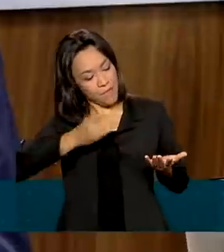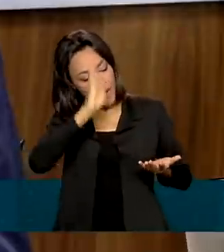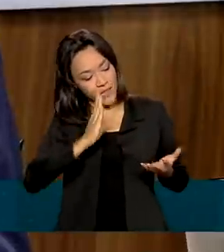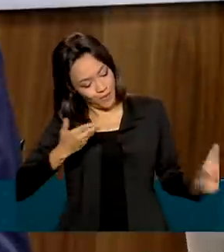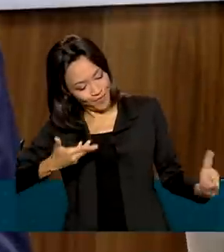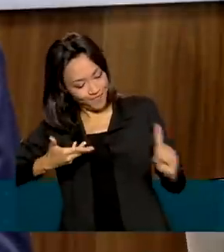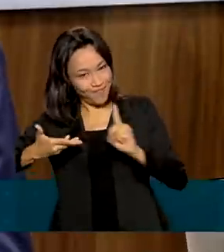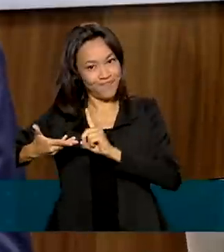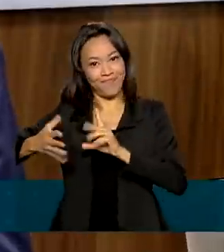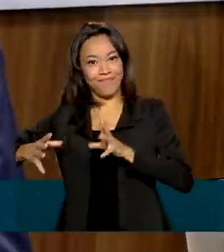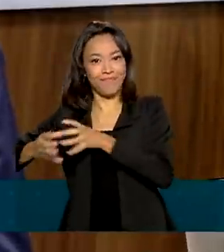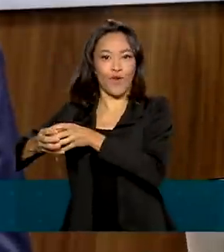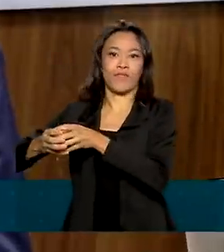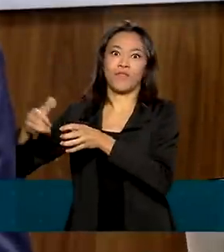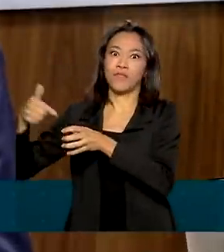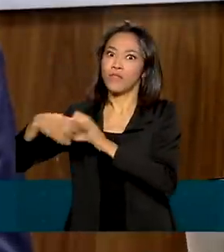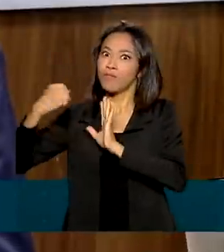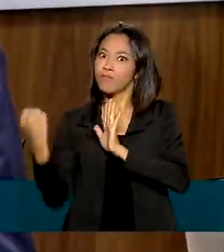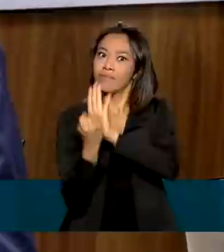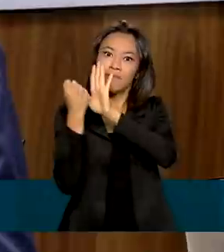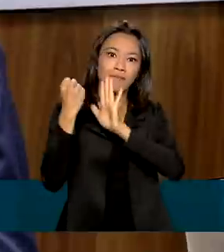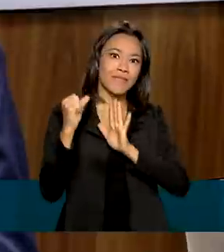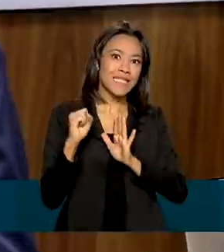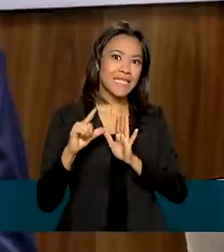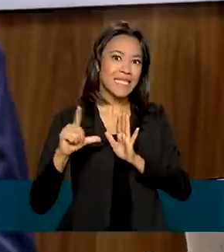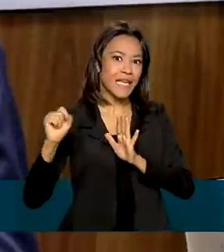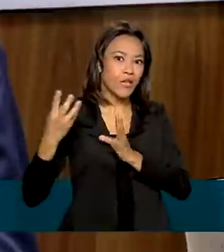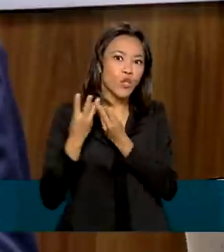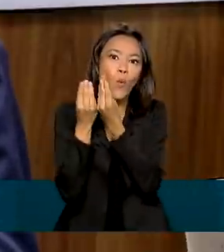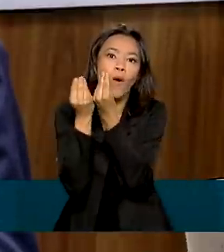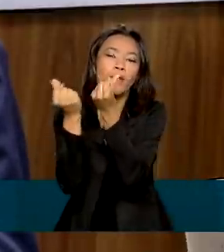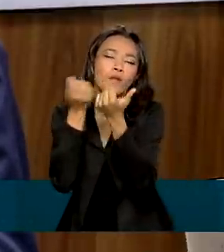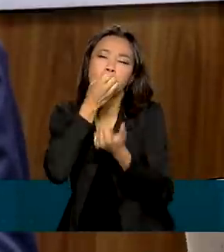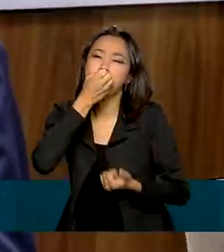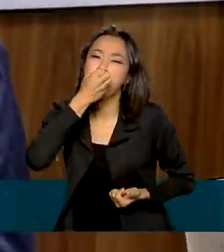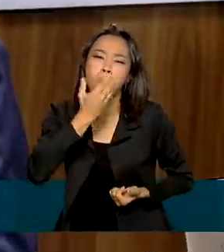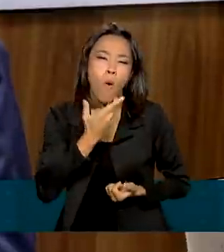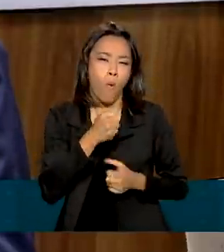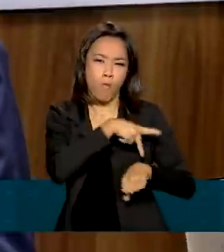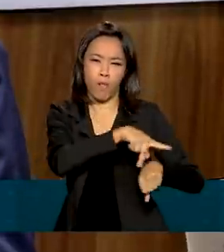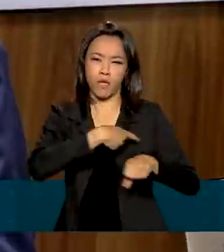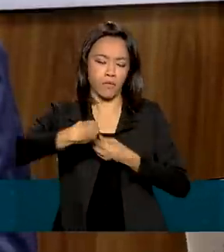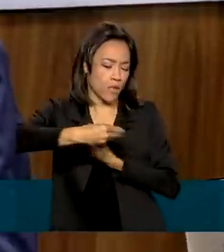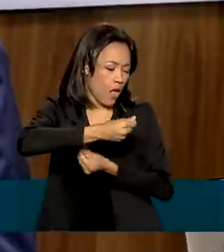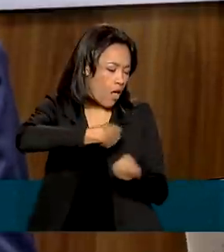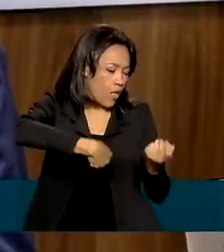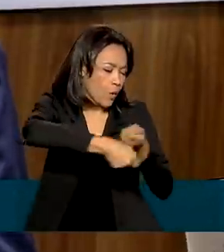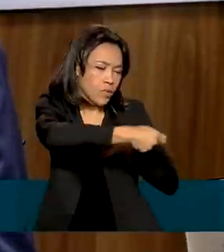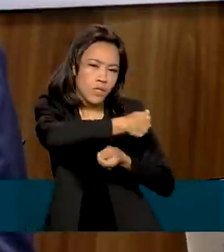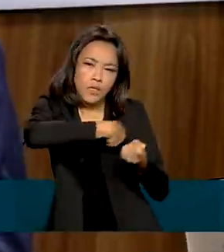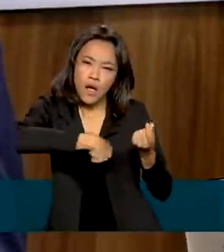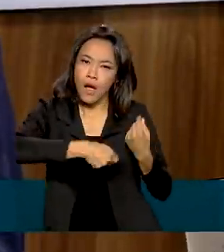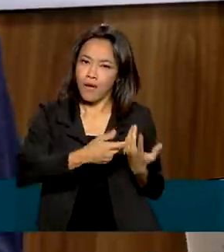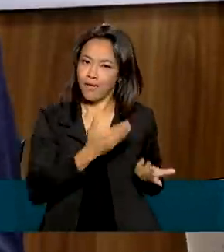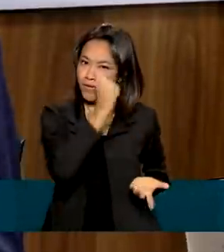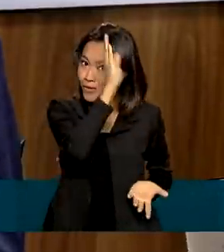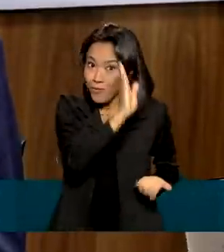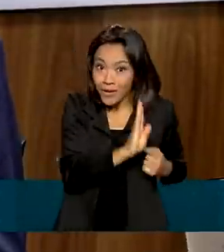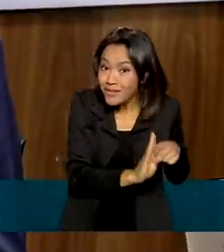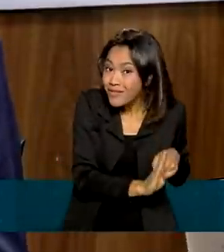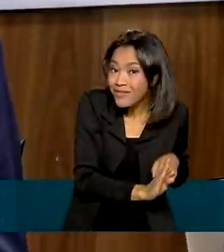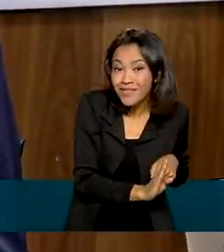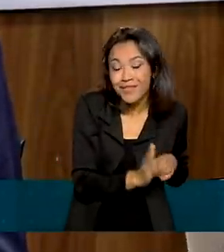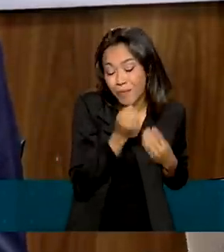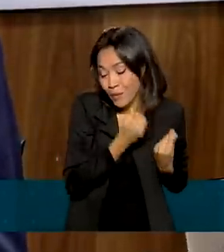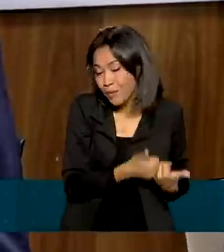entrarmos nos ideia que é um selo de qualidade de um bom país para se negociar com garantias e certo então o